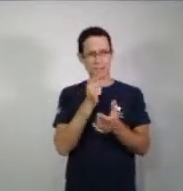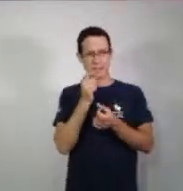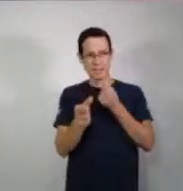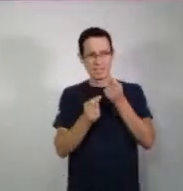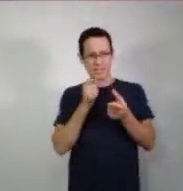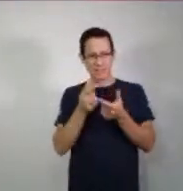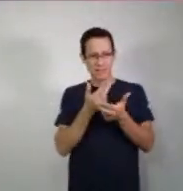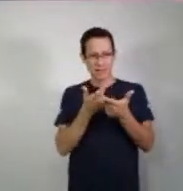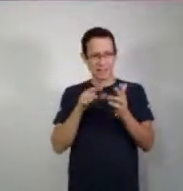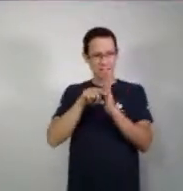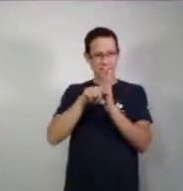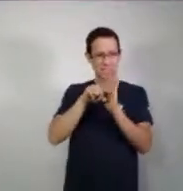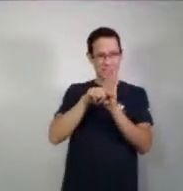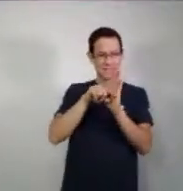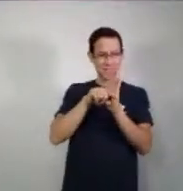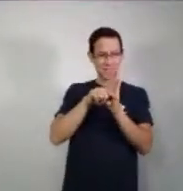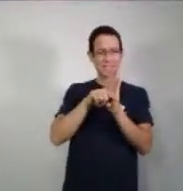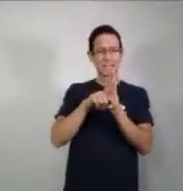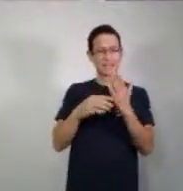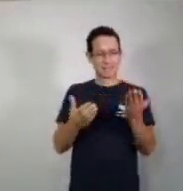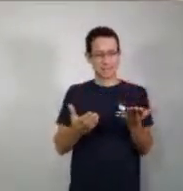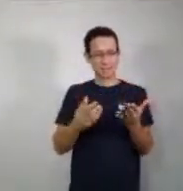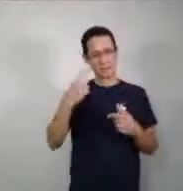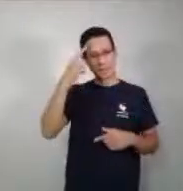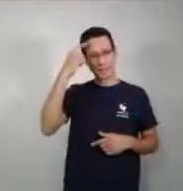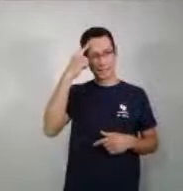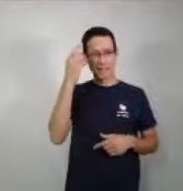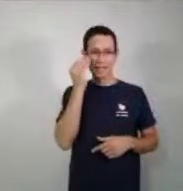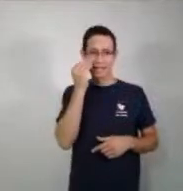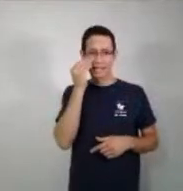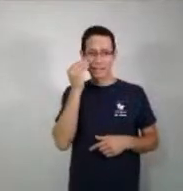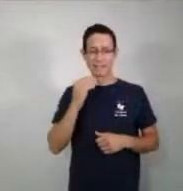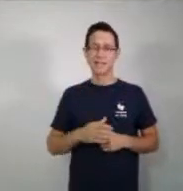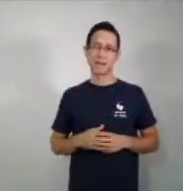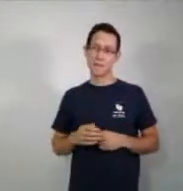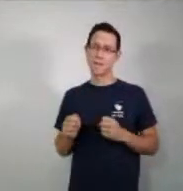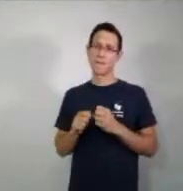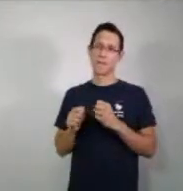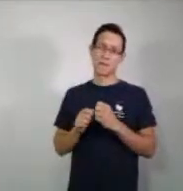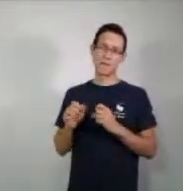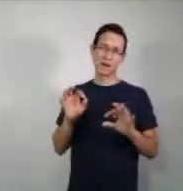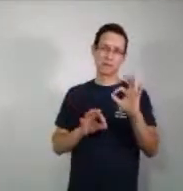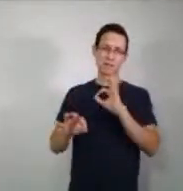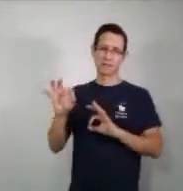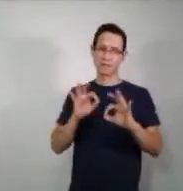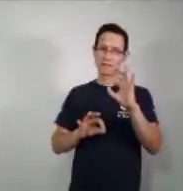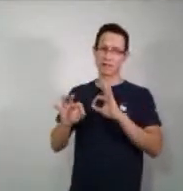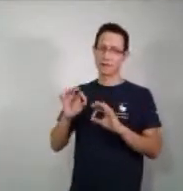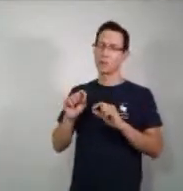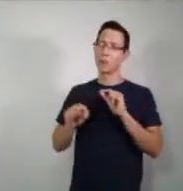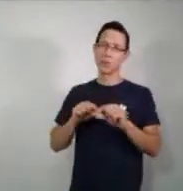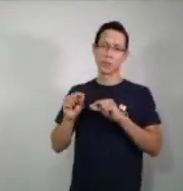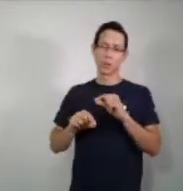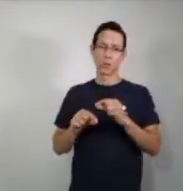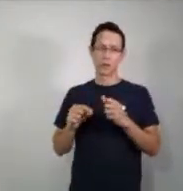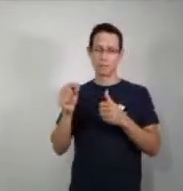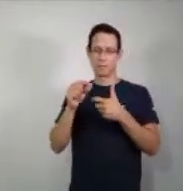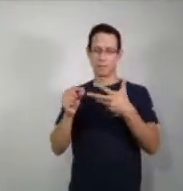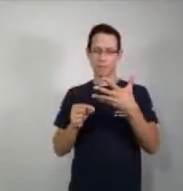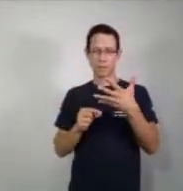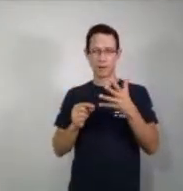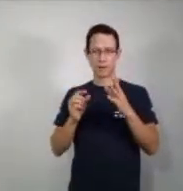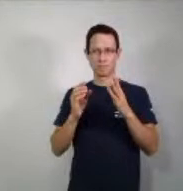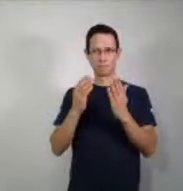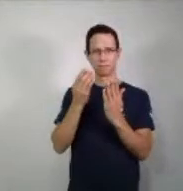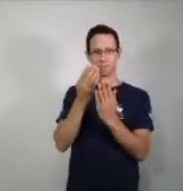e a ideia então era que pudesse que eu pudesse fazer na verdade, levantar um corpus da obra dele, no sentido